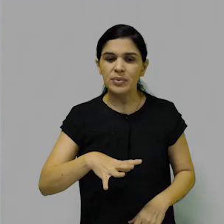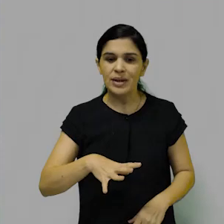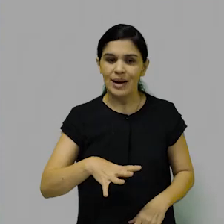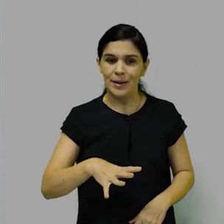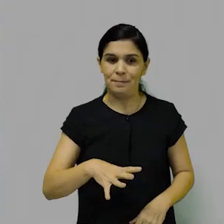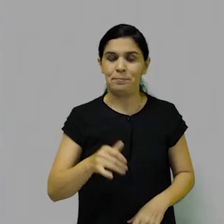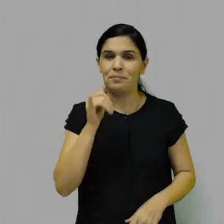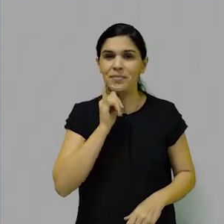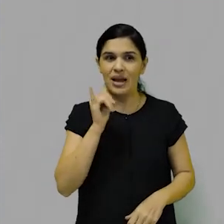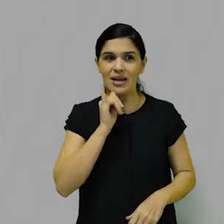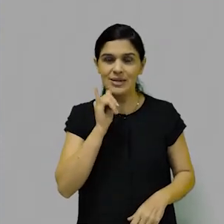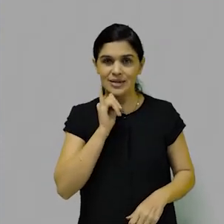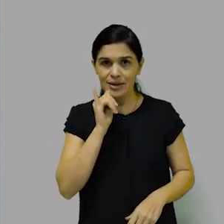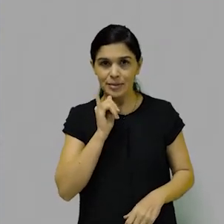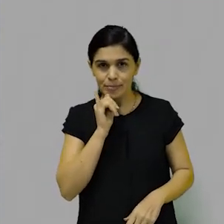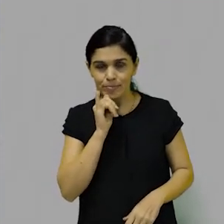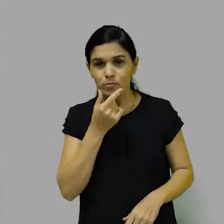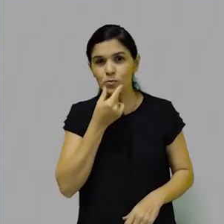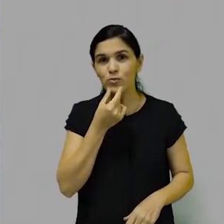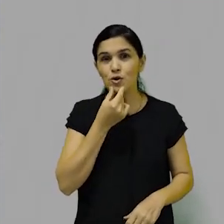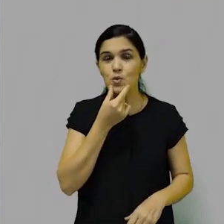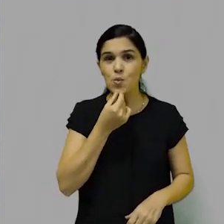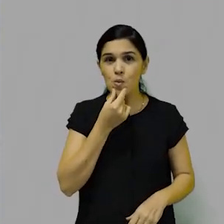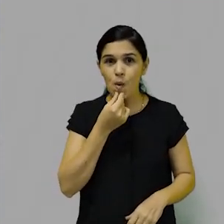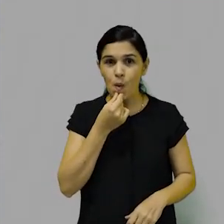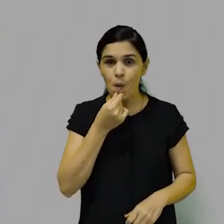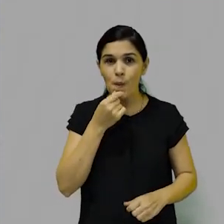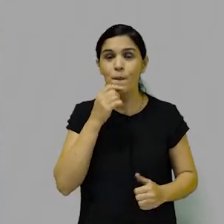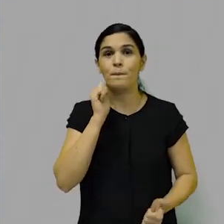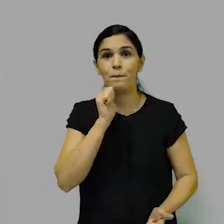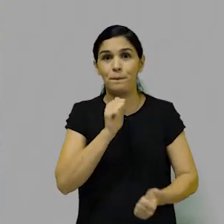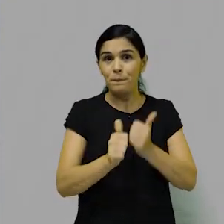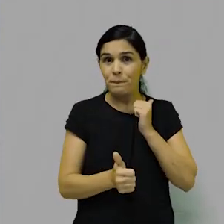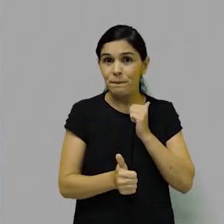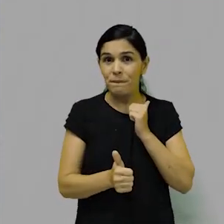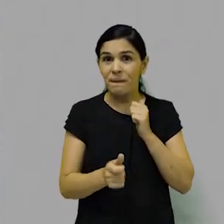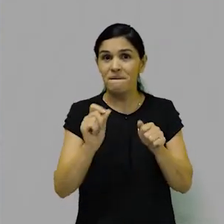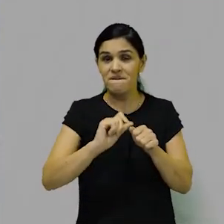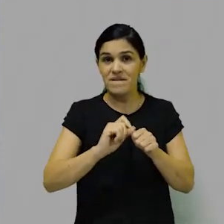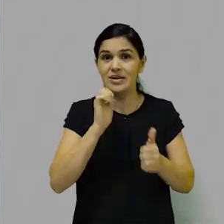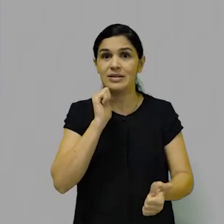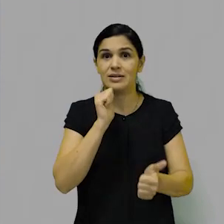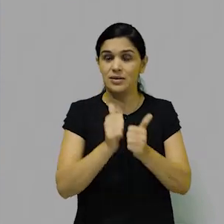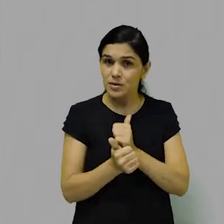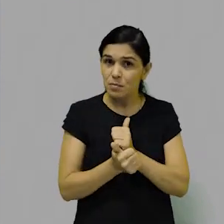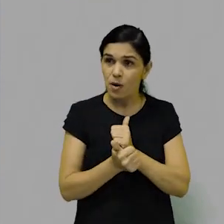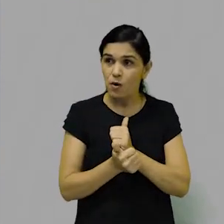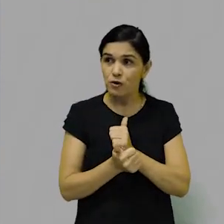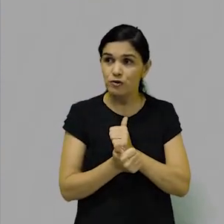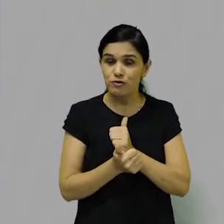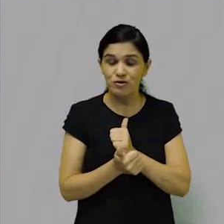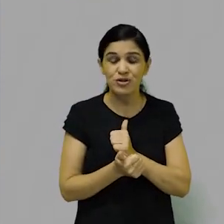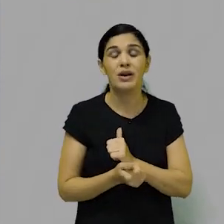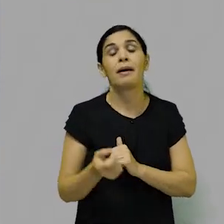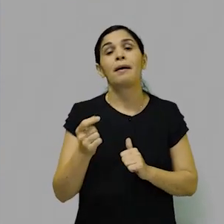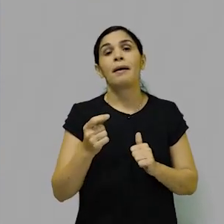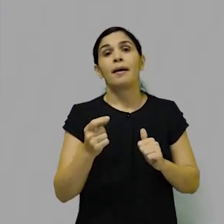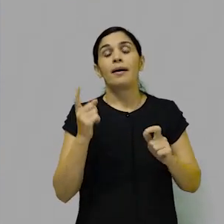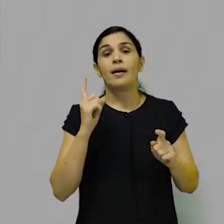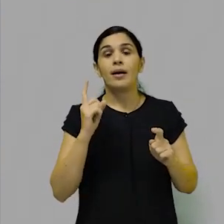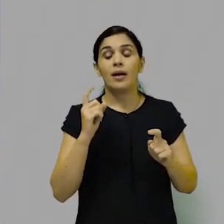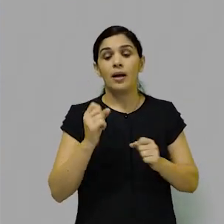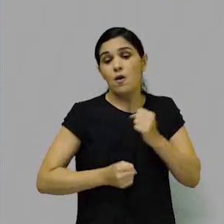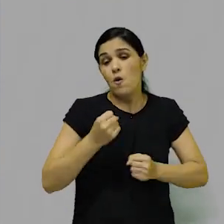rasos de forma acelerada, o máximo que ele pode. Ele dá 5 voltas numa pista daquela de atletismo, ele vai aguentar? Não vai, ele vai ficar altamente cansado,